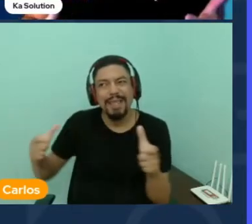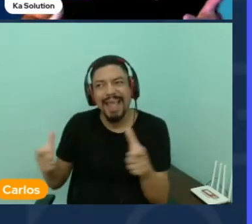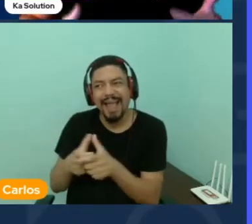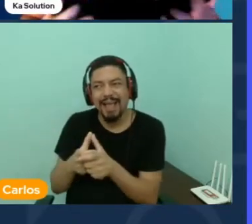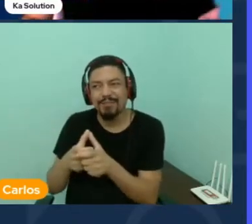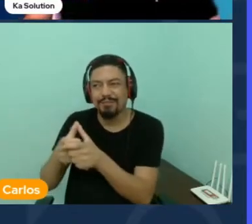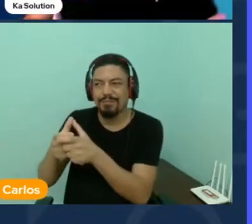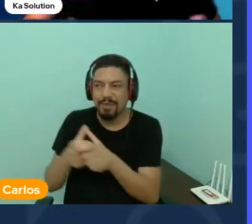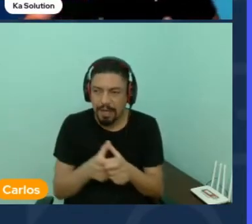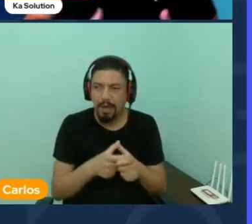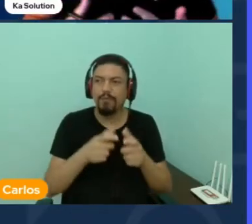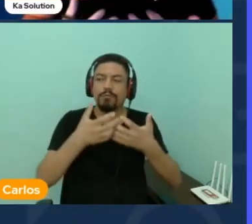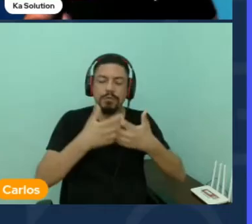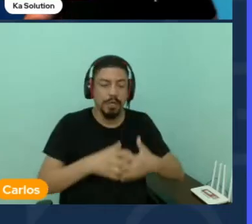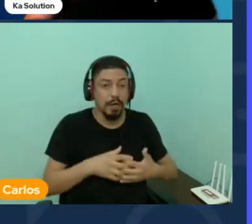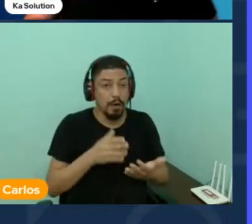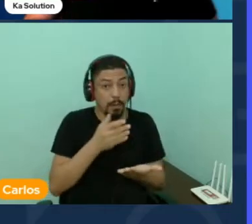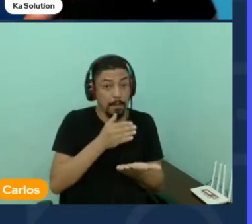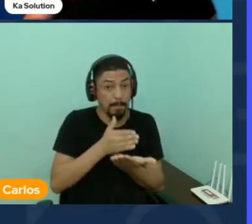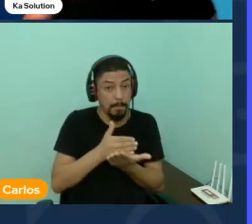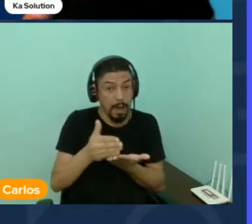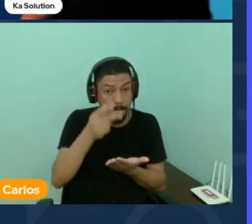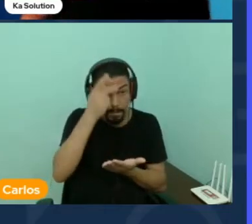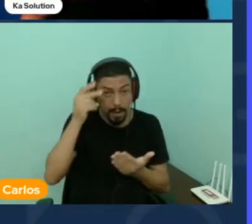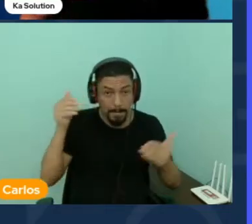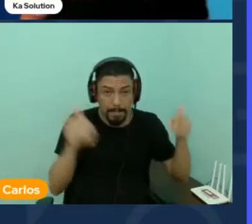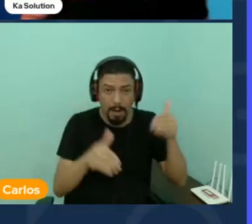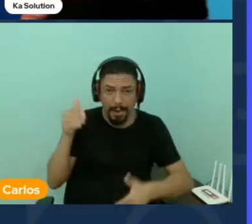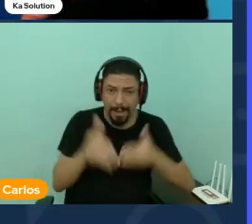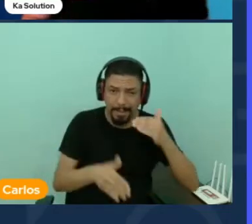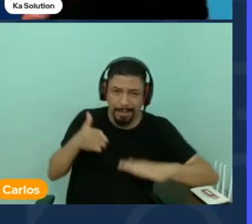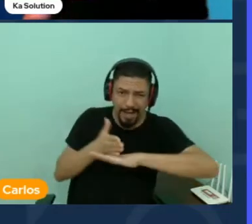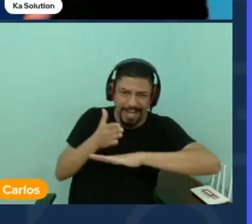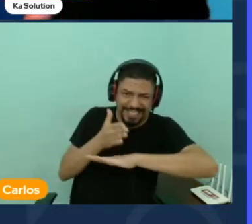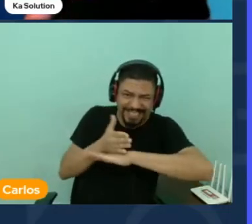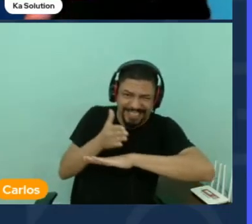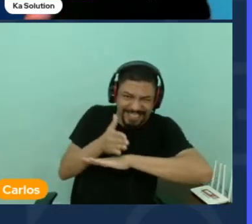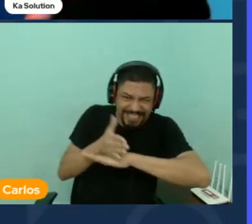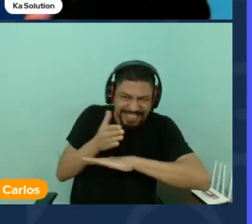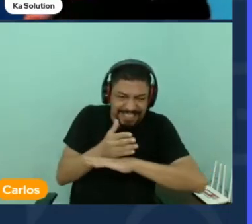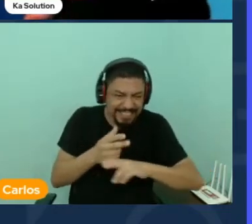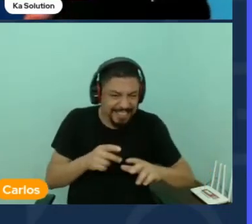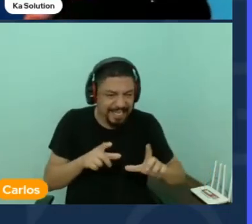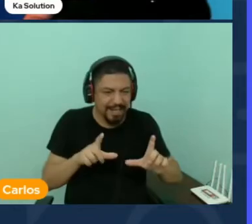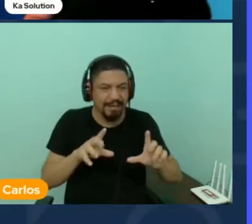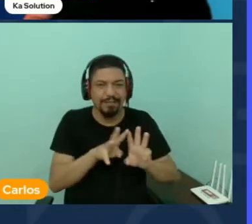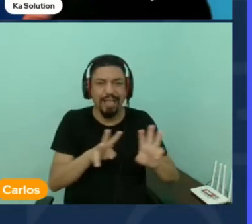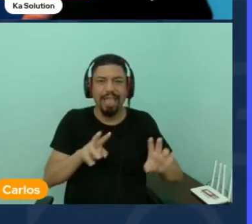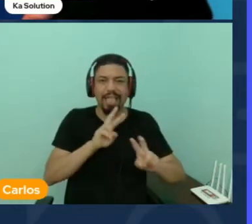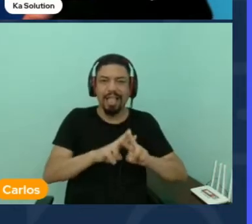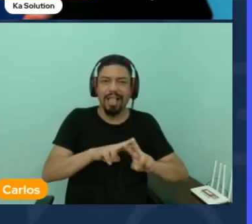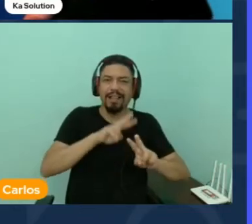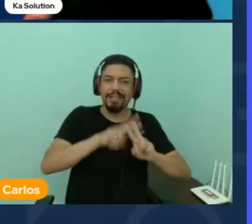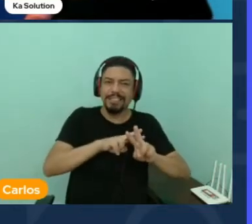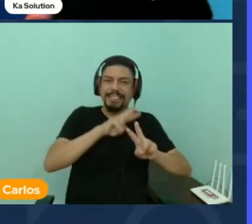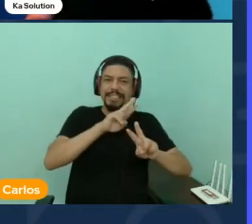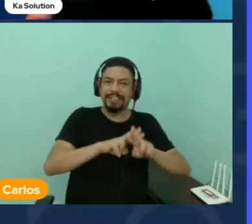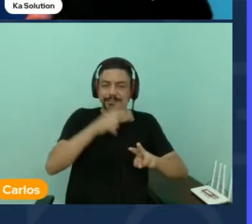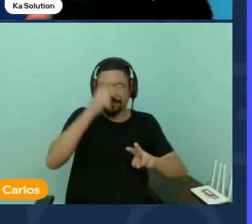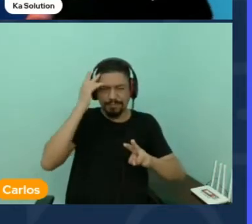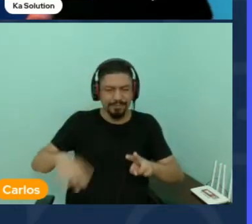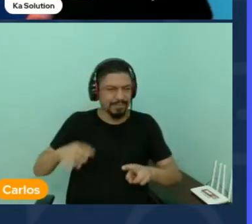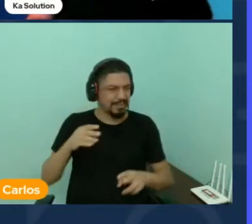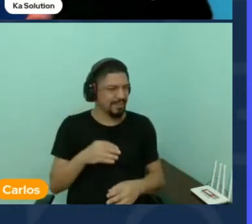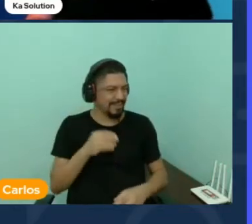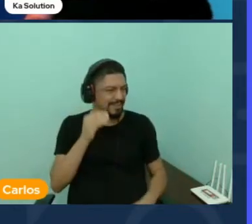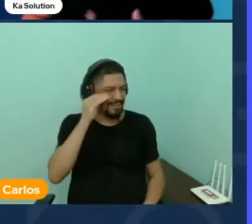acesso, aquele servidor pode não dar conta e os meus clientes experimentarem ali uma lentidão e não ter uma boa